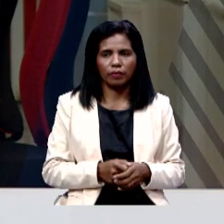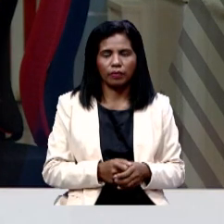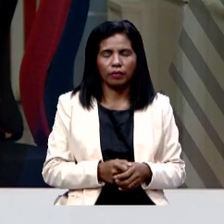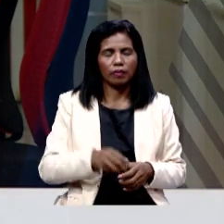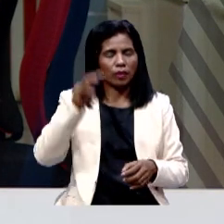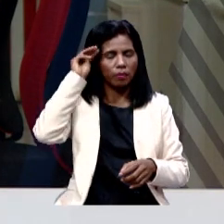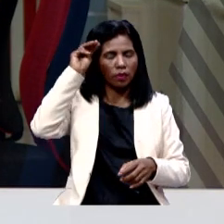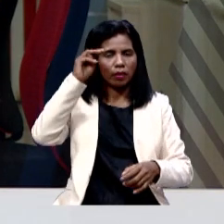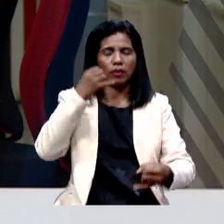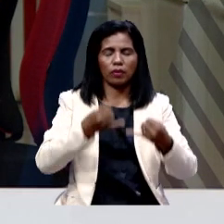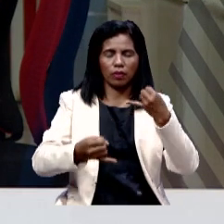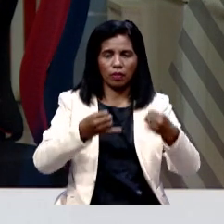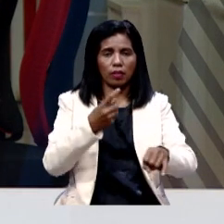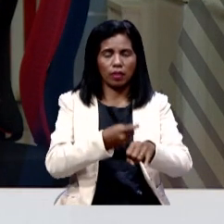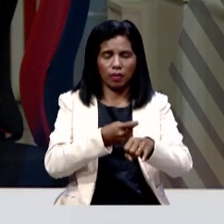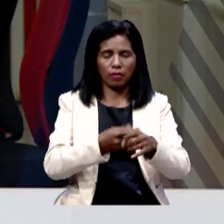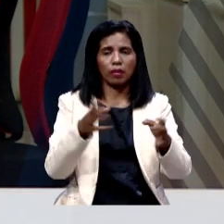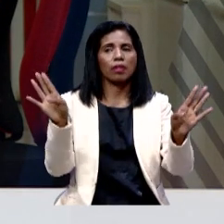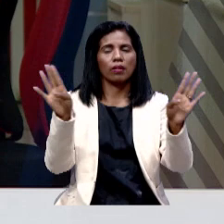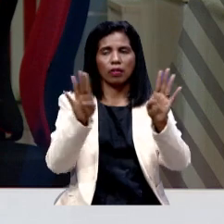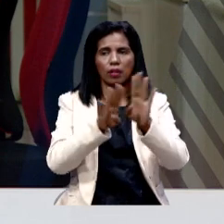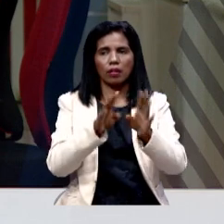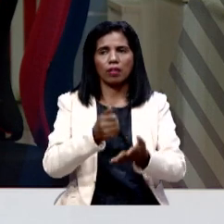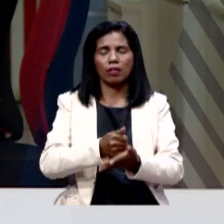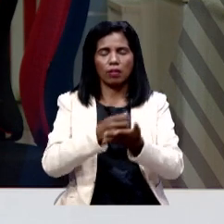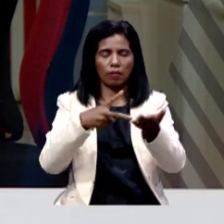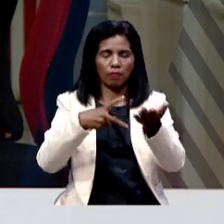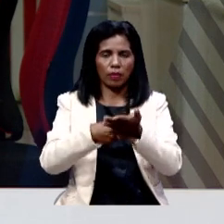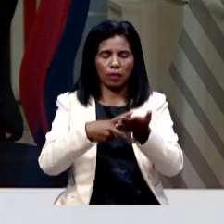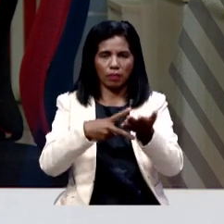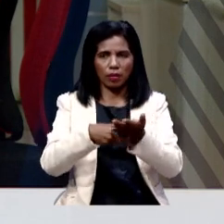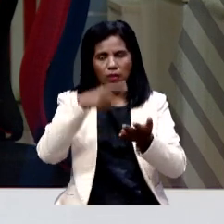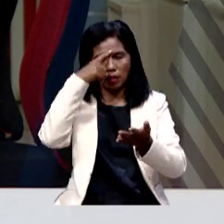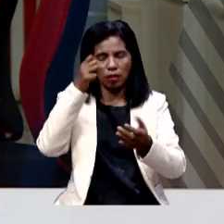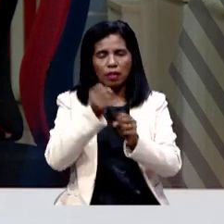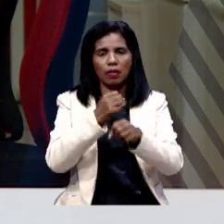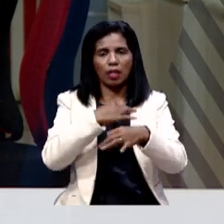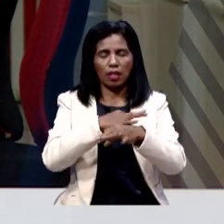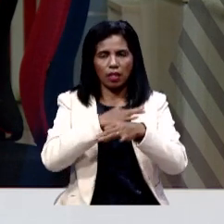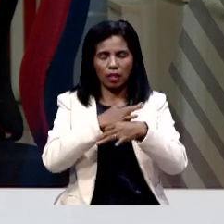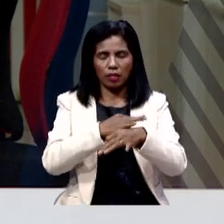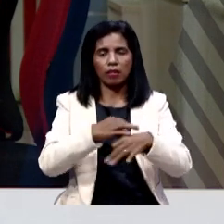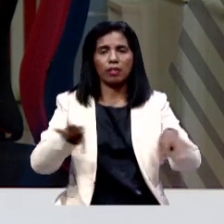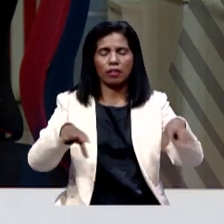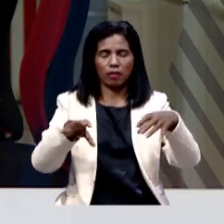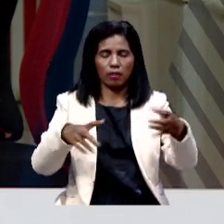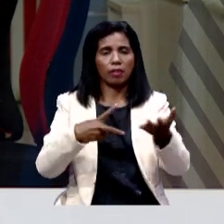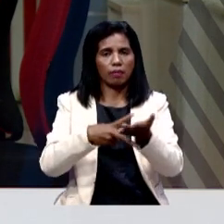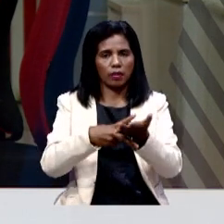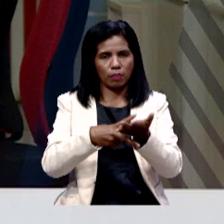Ministério de Justiça temporariamente taca atendimento ba passaporte, tamba se halo manutenção ba sistema